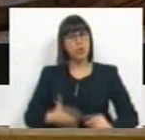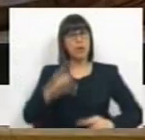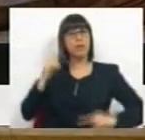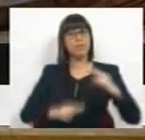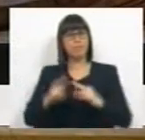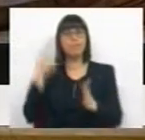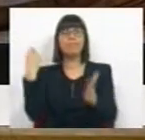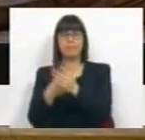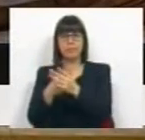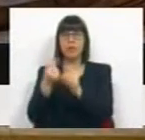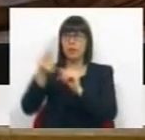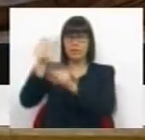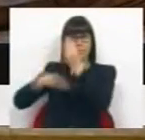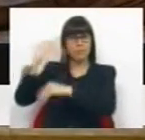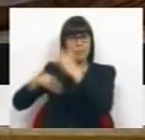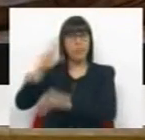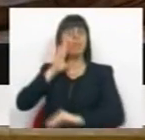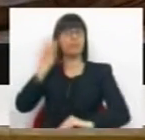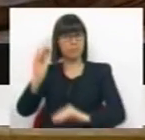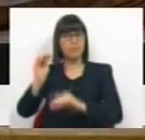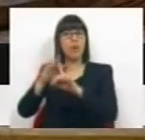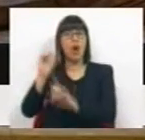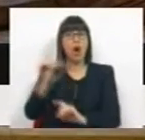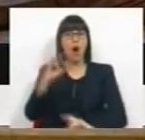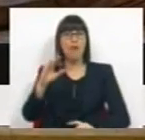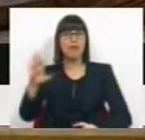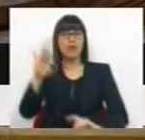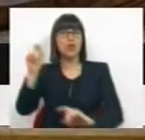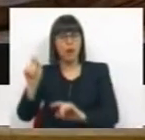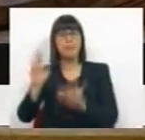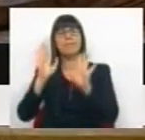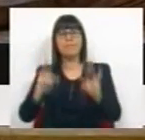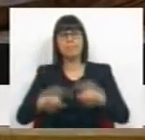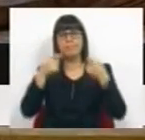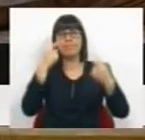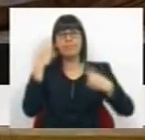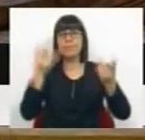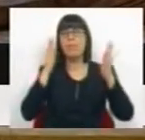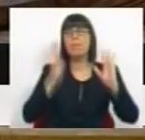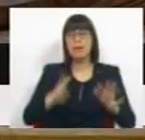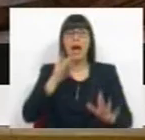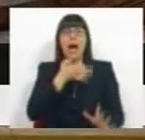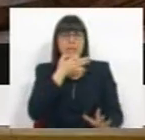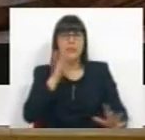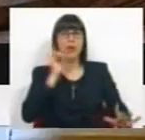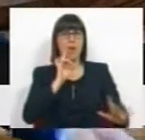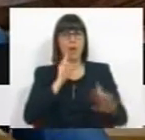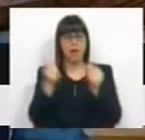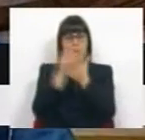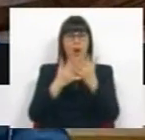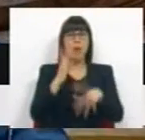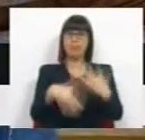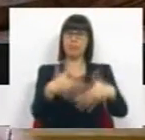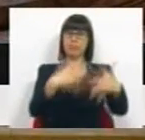fiscal e taxar as operações financeiras realizadas em offshores. É preciso investimento público de qualidade para pôr a